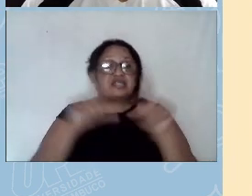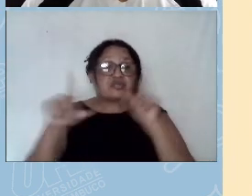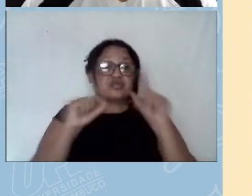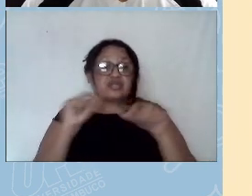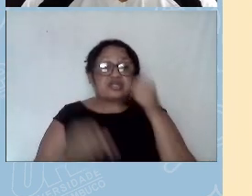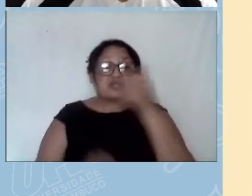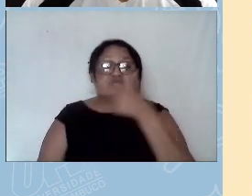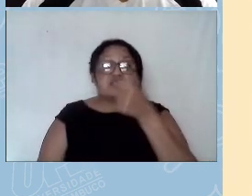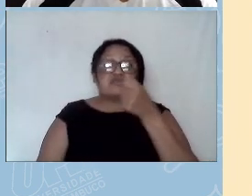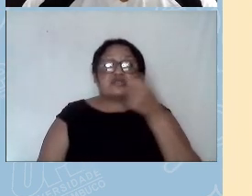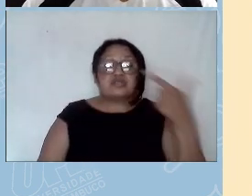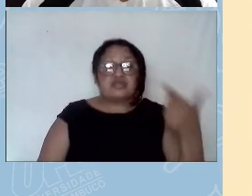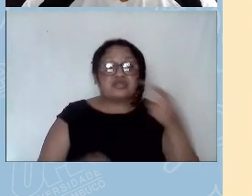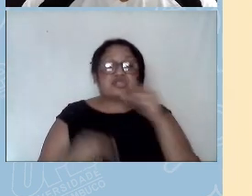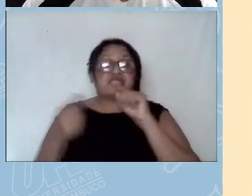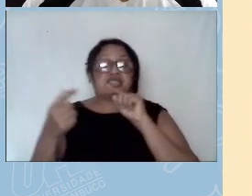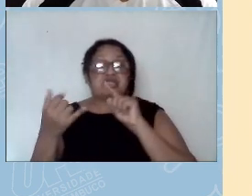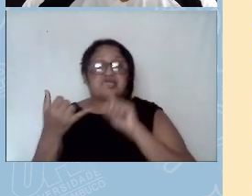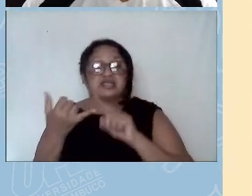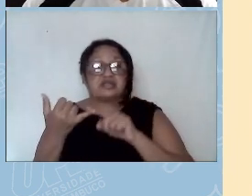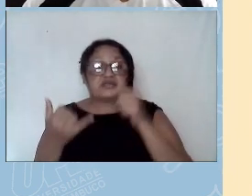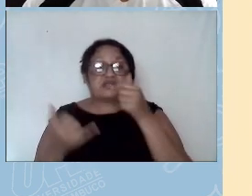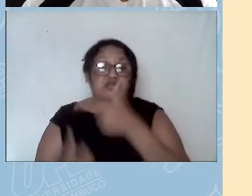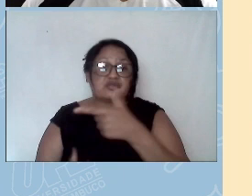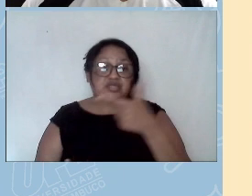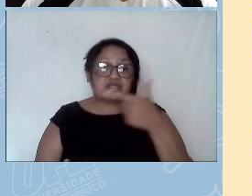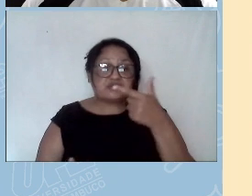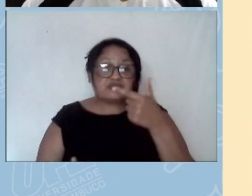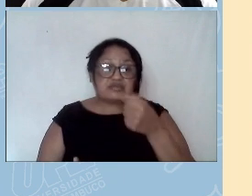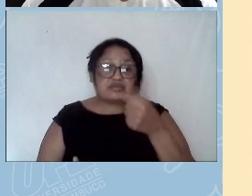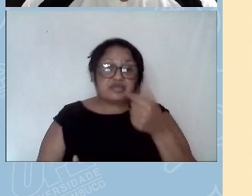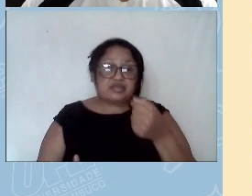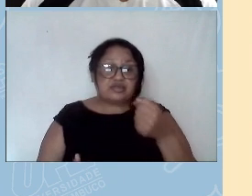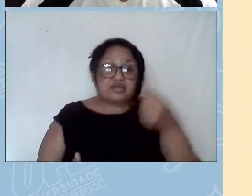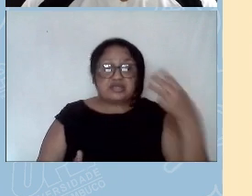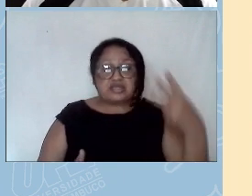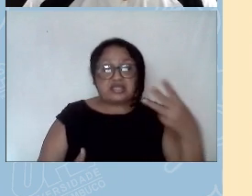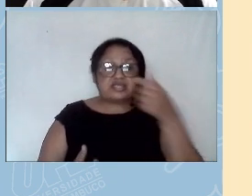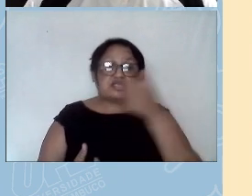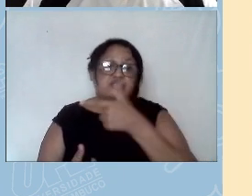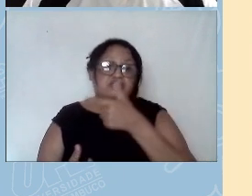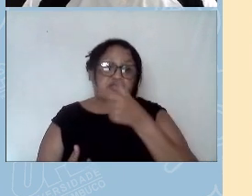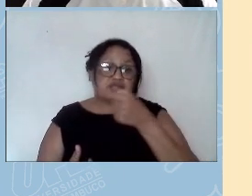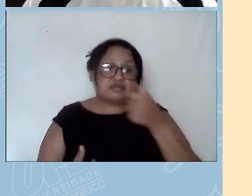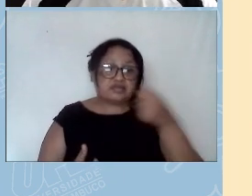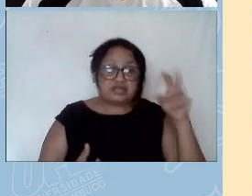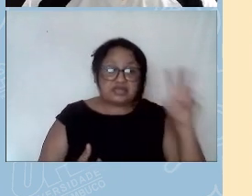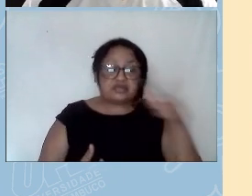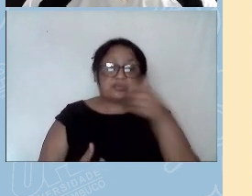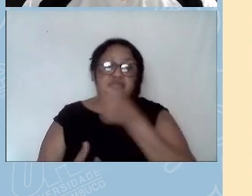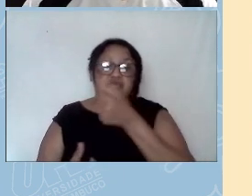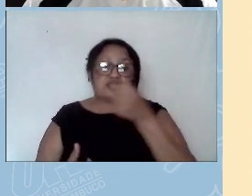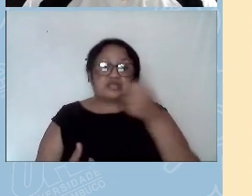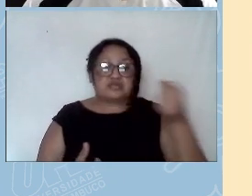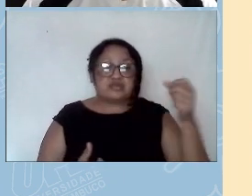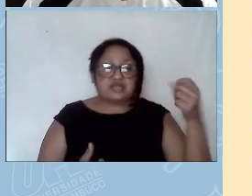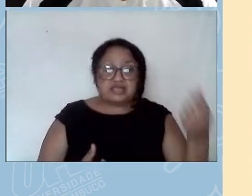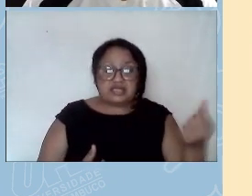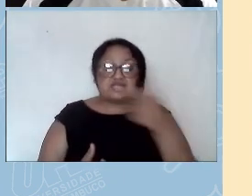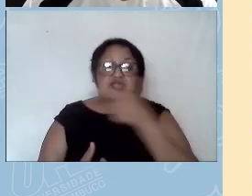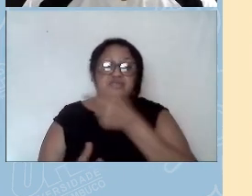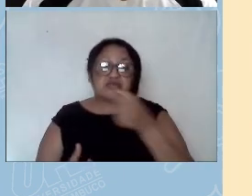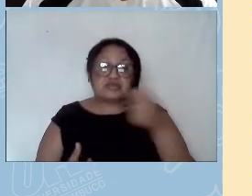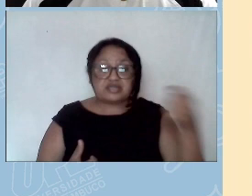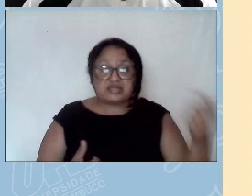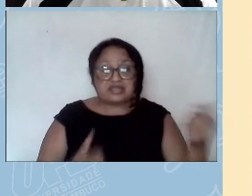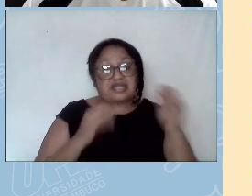2006 e 2007 à direita a título de ilustração a gente tinha